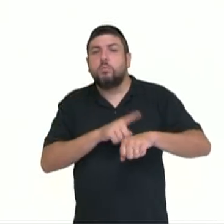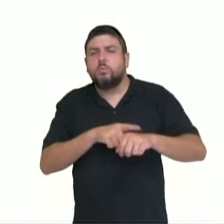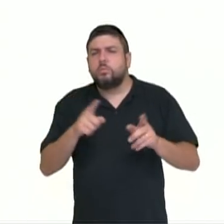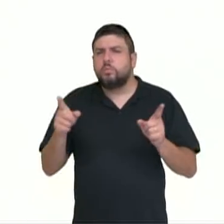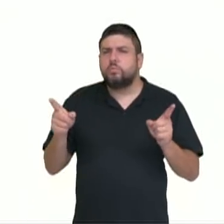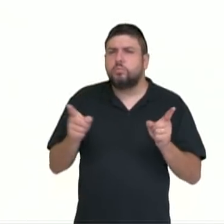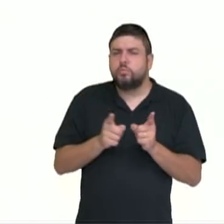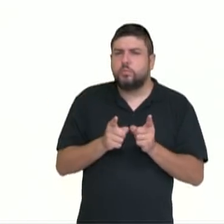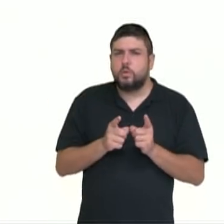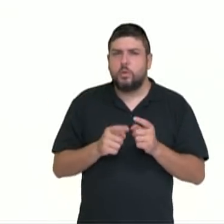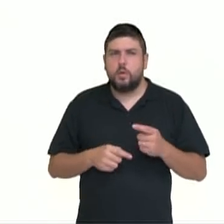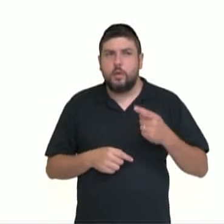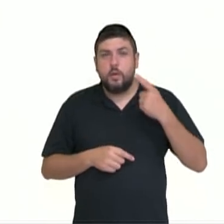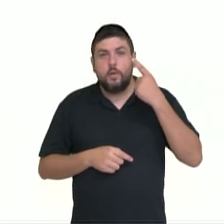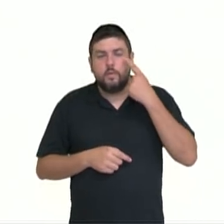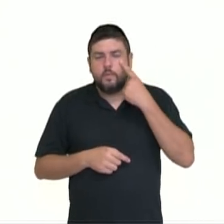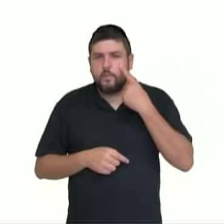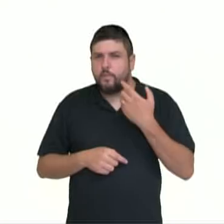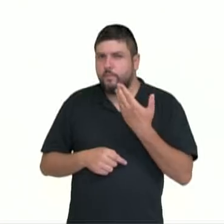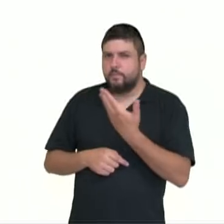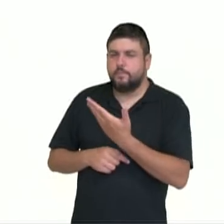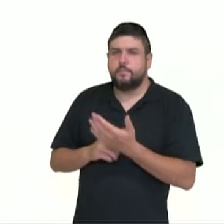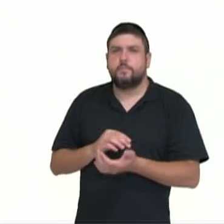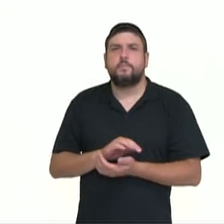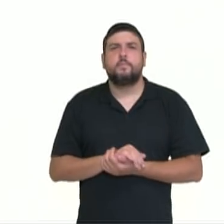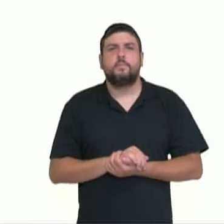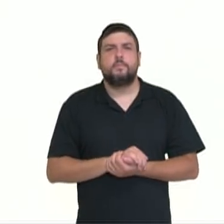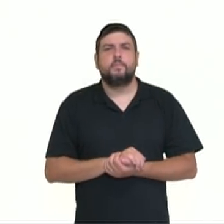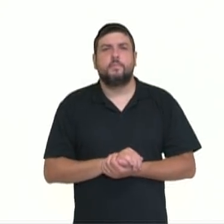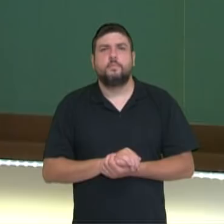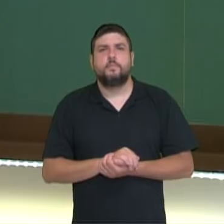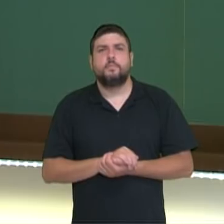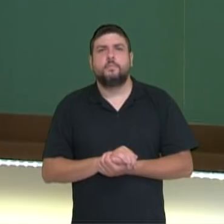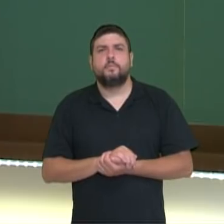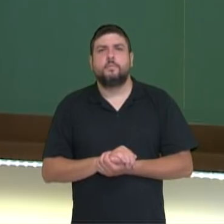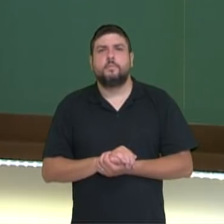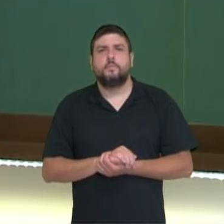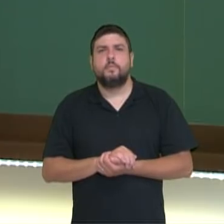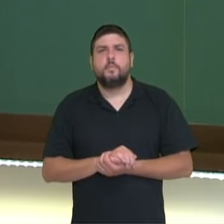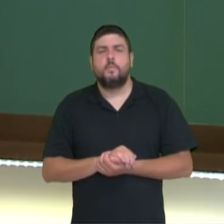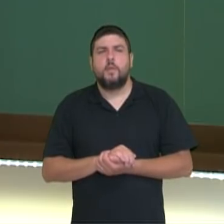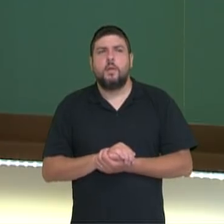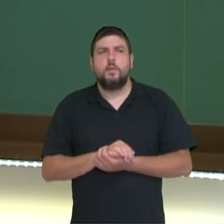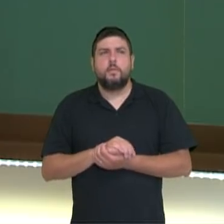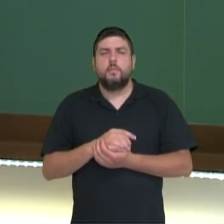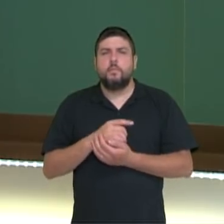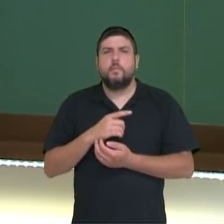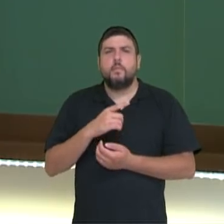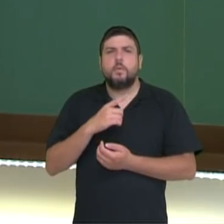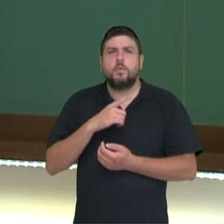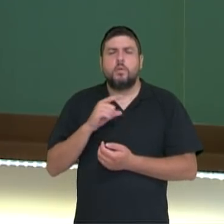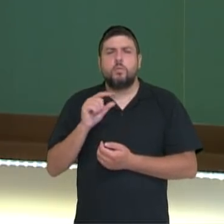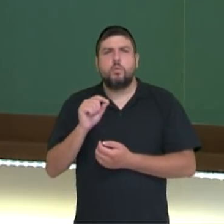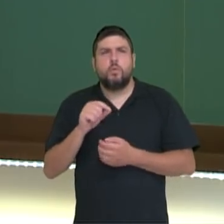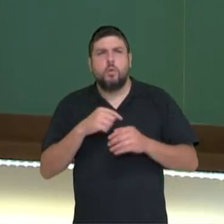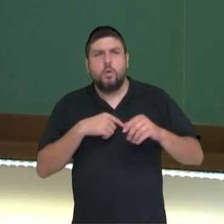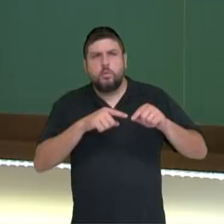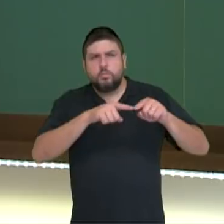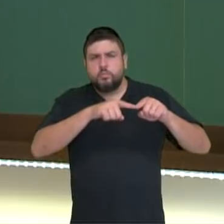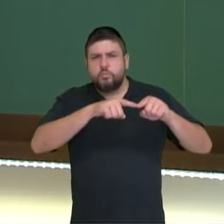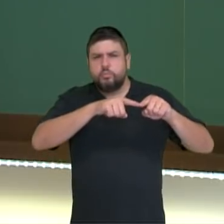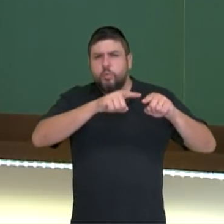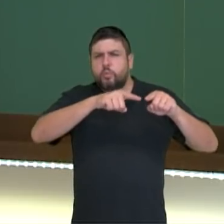na imagem para entender melhor? Então, aqui eu tenho a emissão do som, aqui